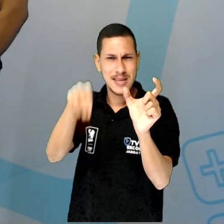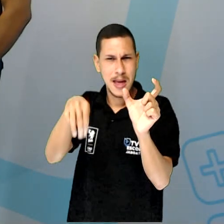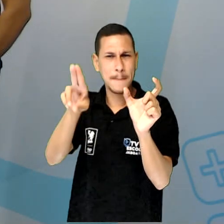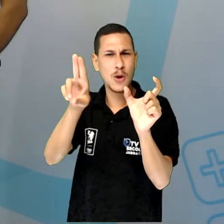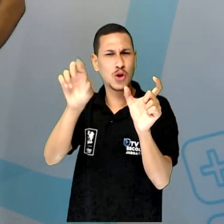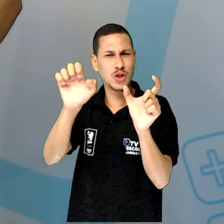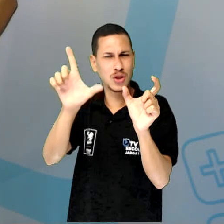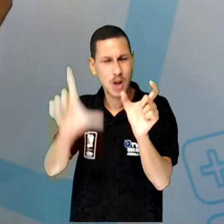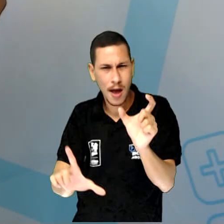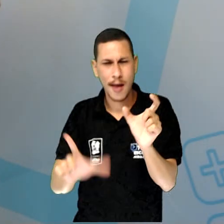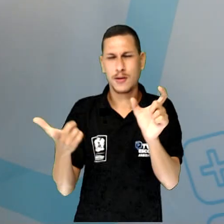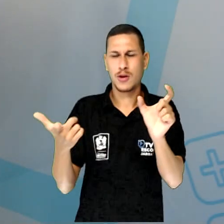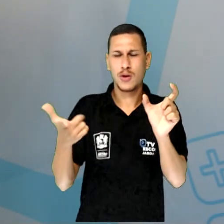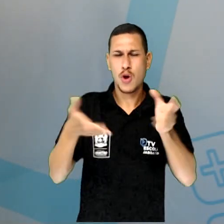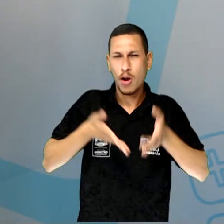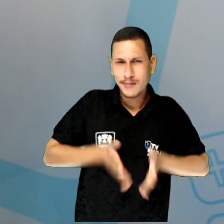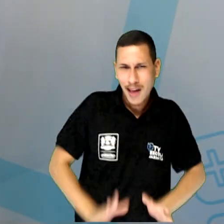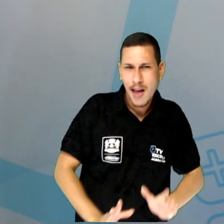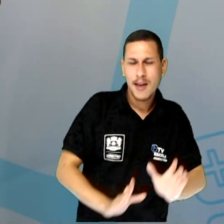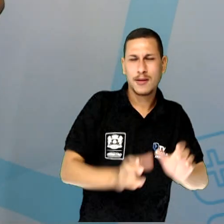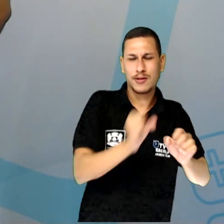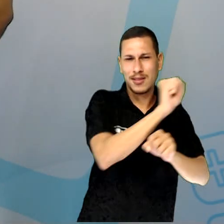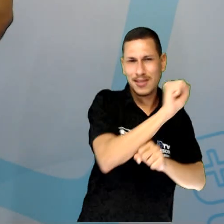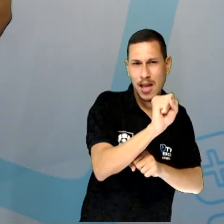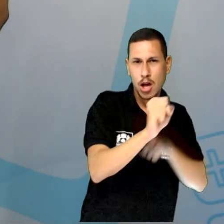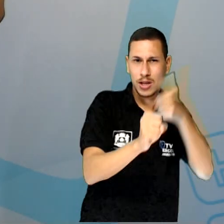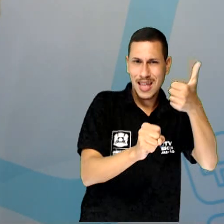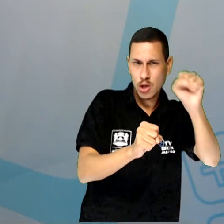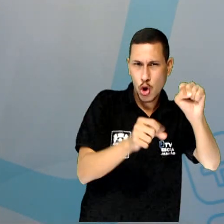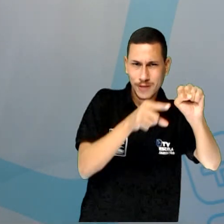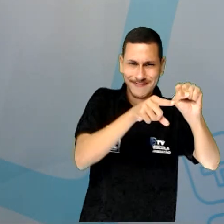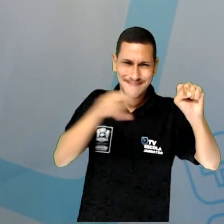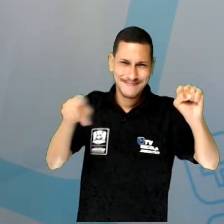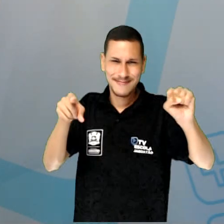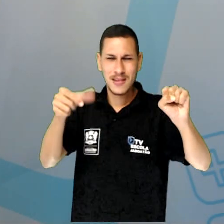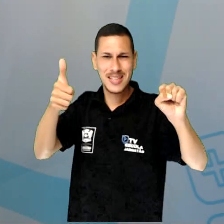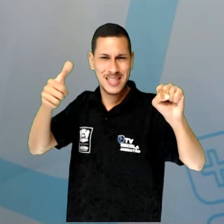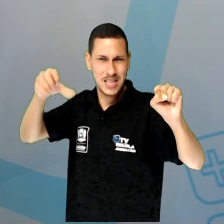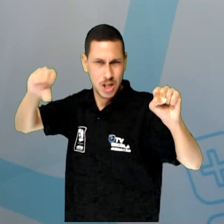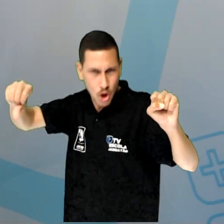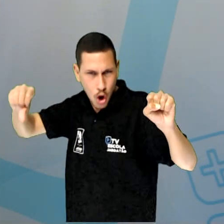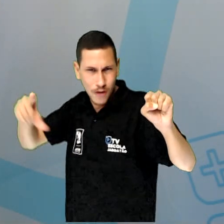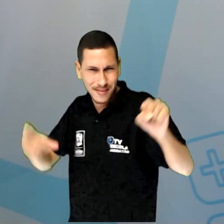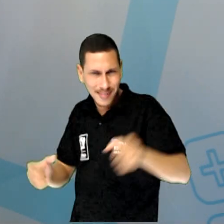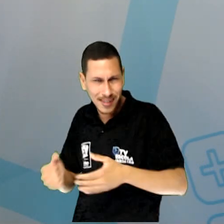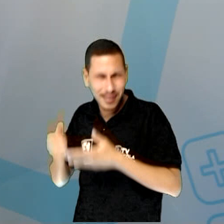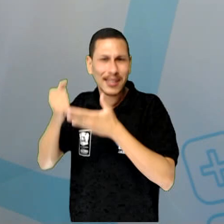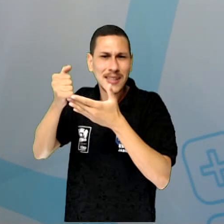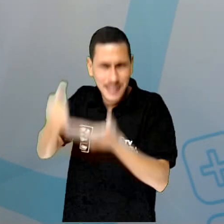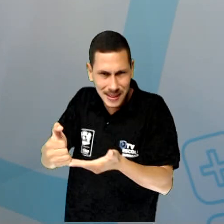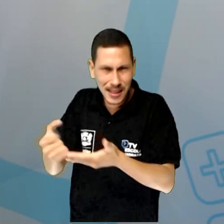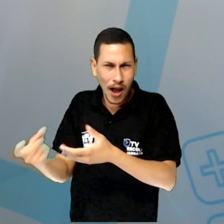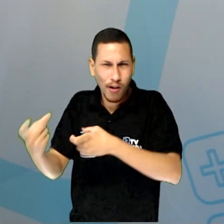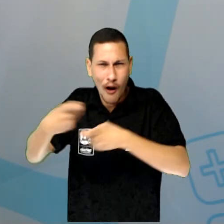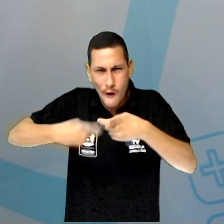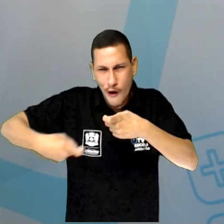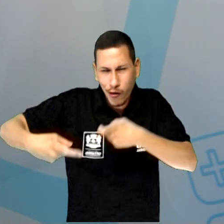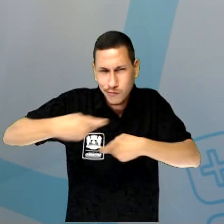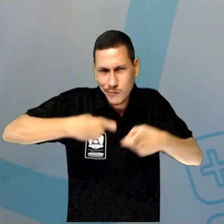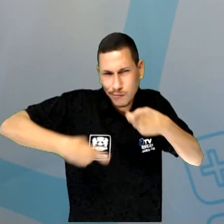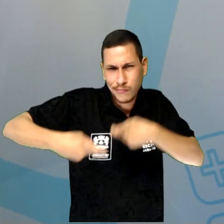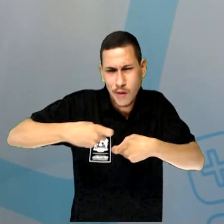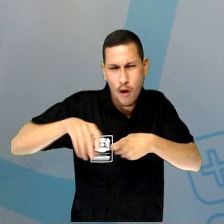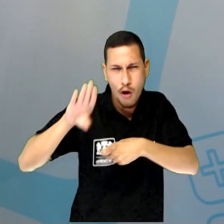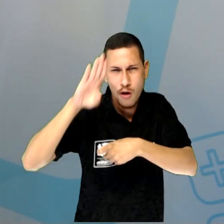os séculos XVIII e os séculos XIX e que fornecia carnes para o exército do país, gravando as iniciais